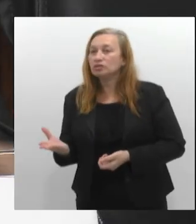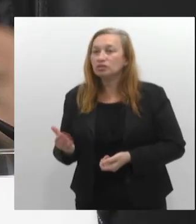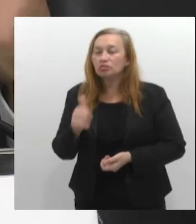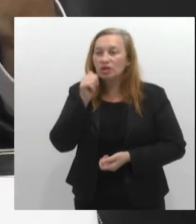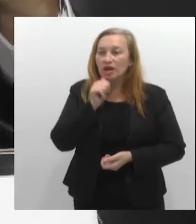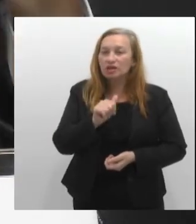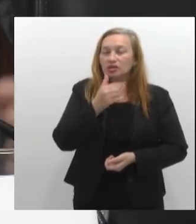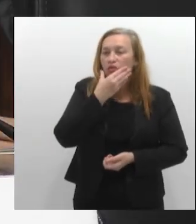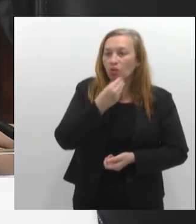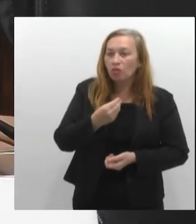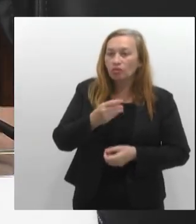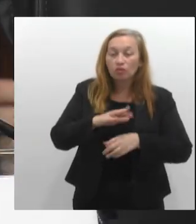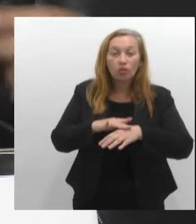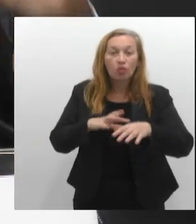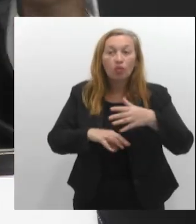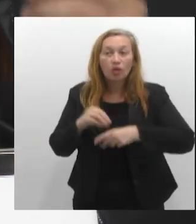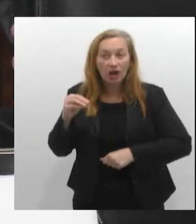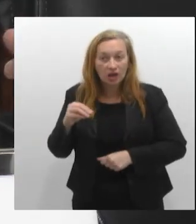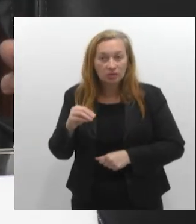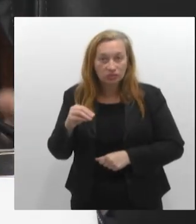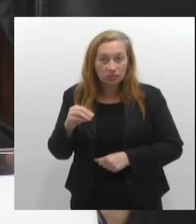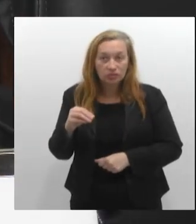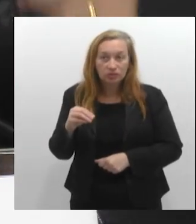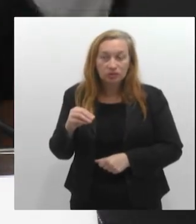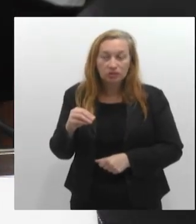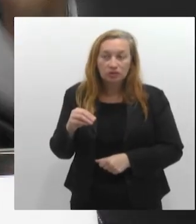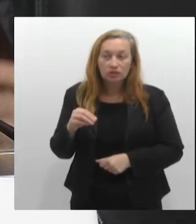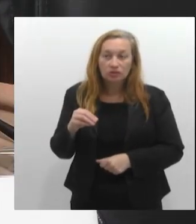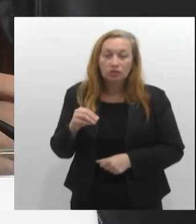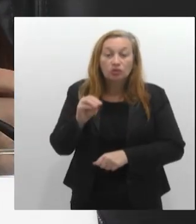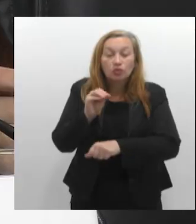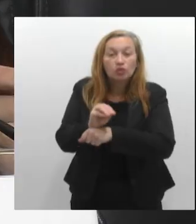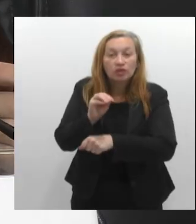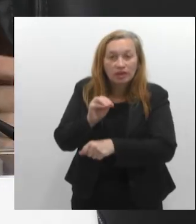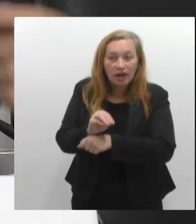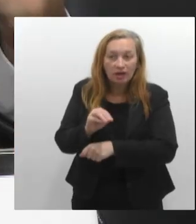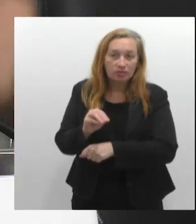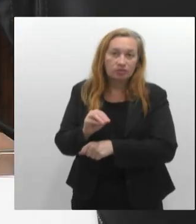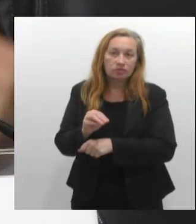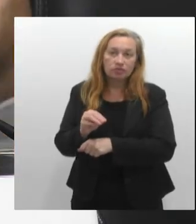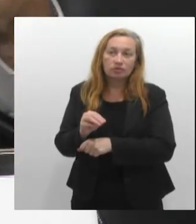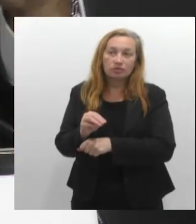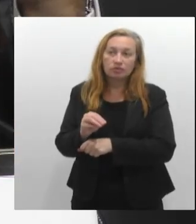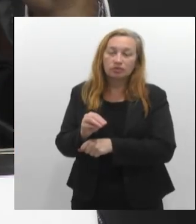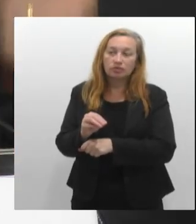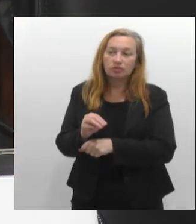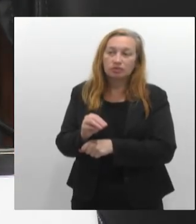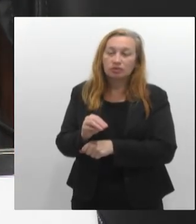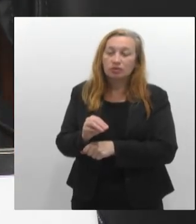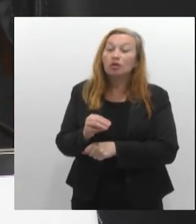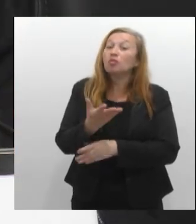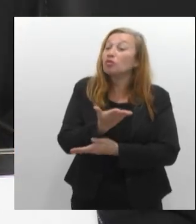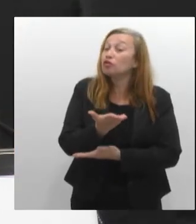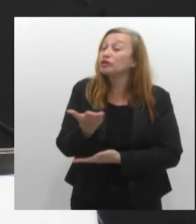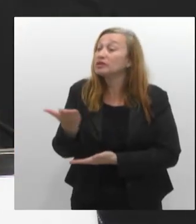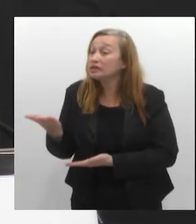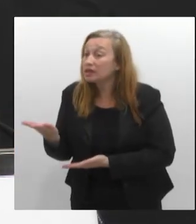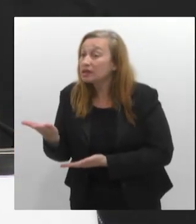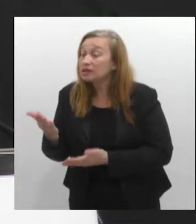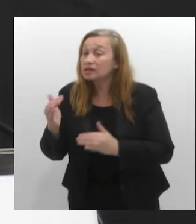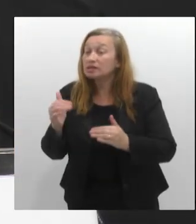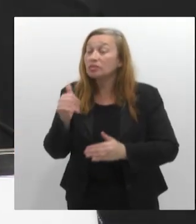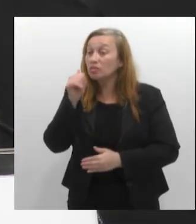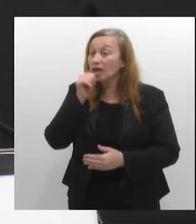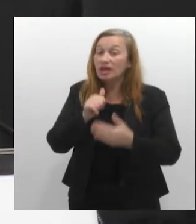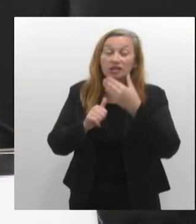foram curados, sarados, cuidados pelos senhores e senhoras,